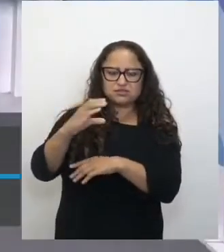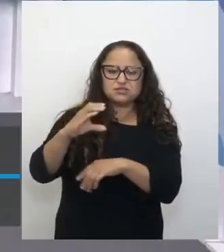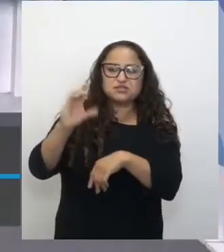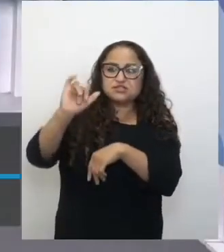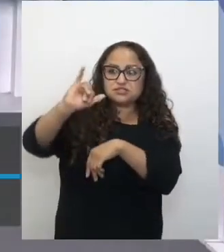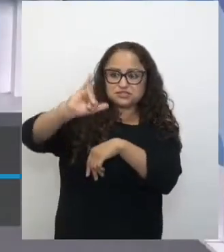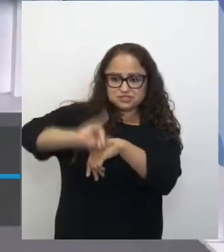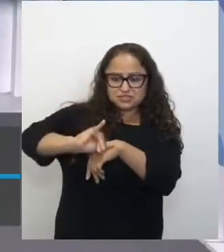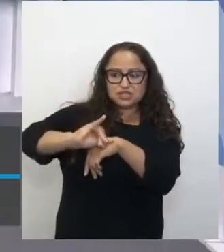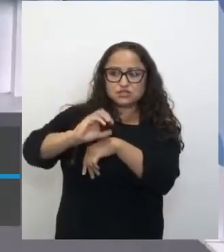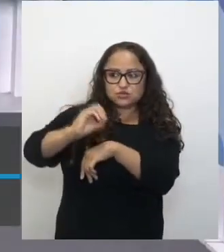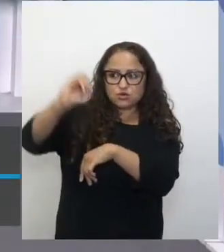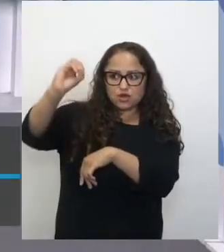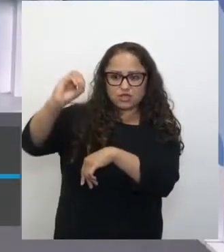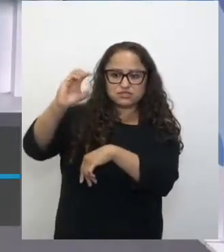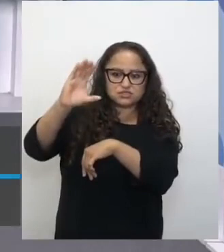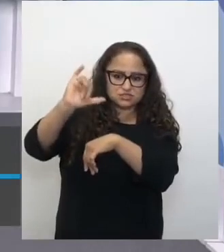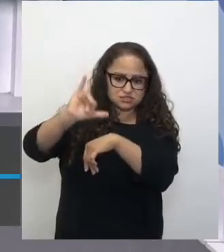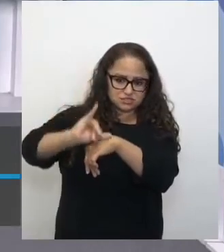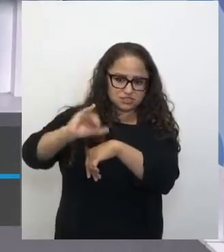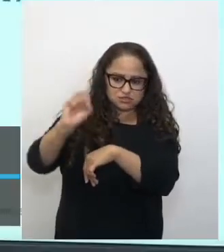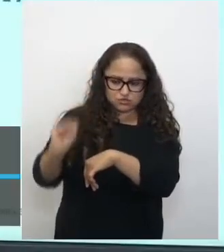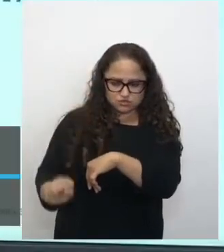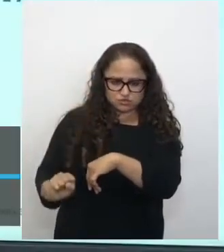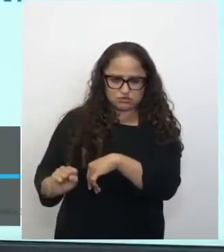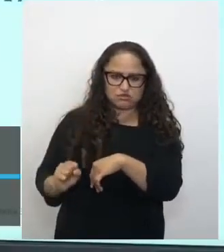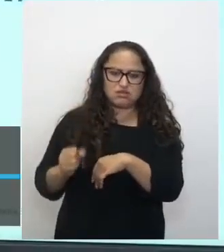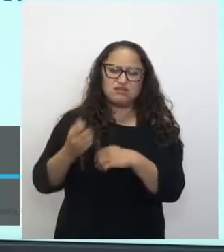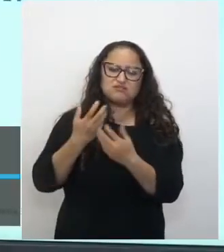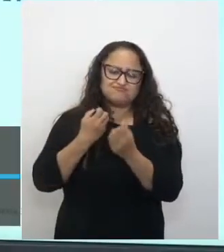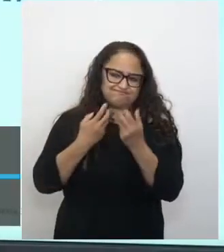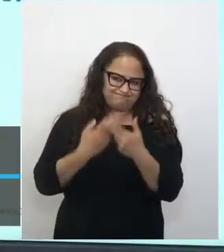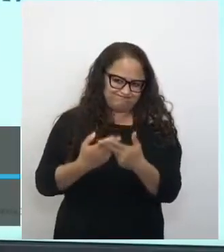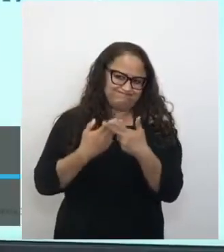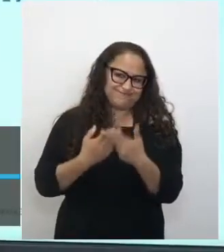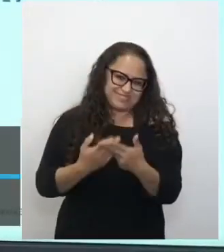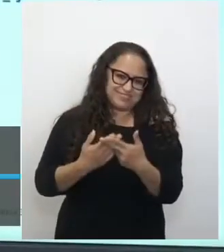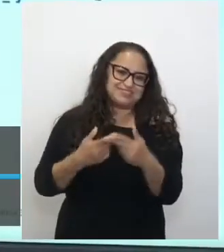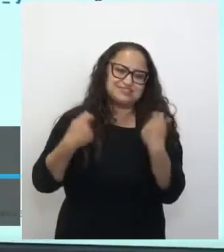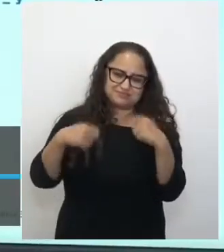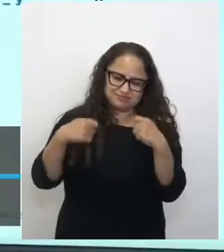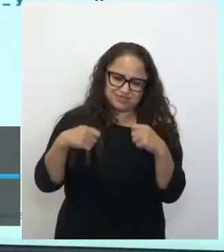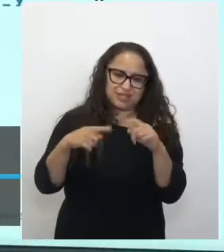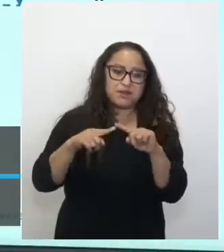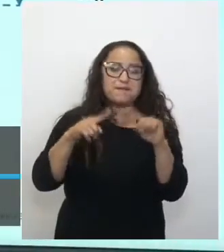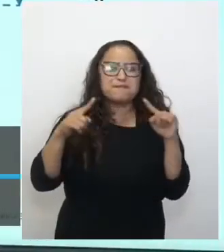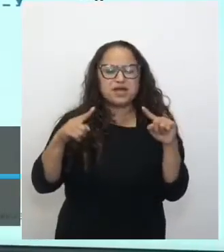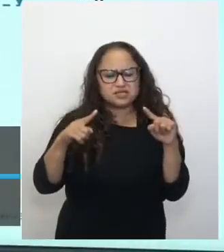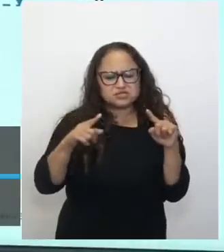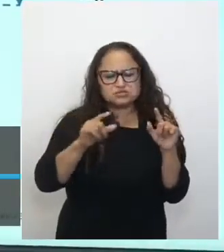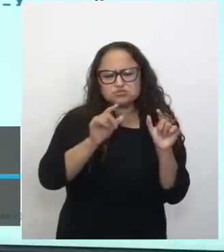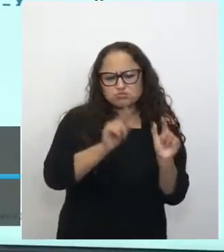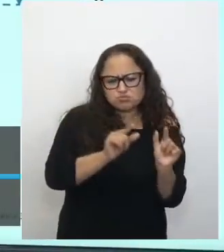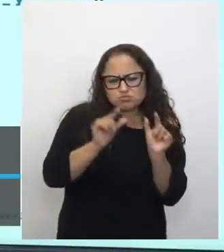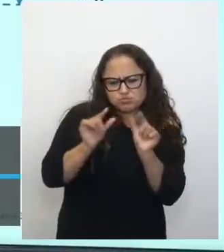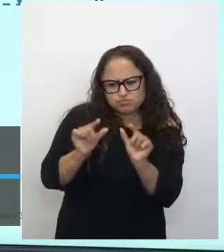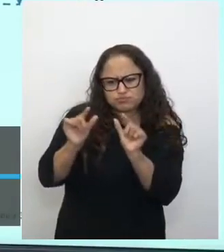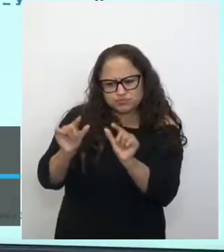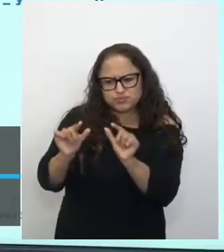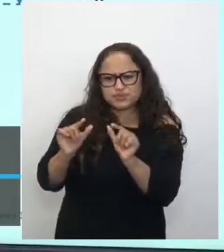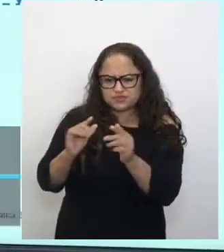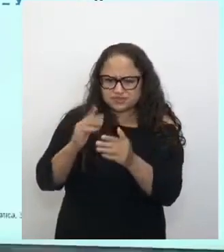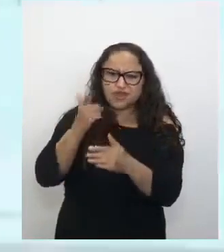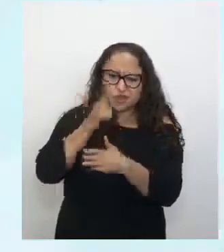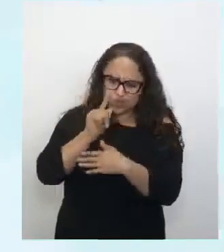contar vamos Eu sei que não é fácil é uma aula pesada né pessoal é de pouquinho em pouquinho a gente chegar lá